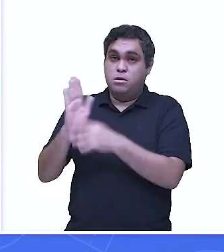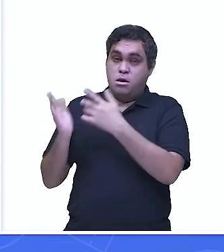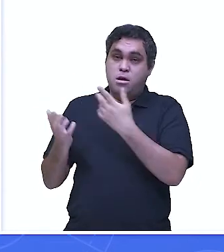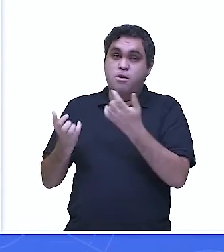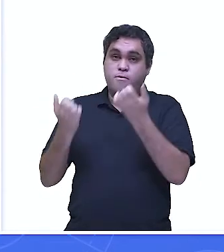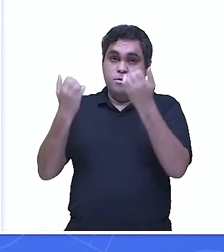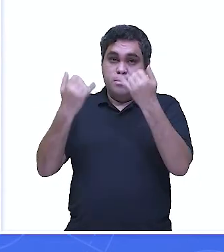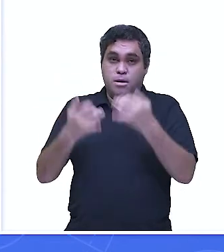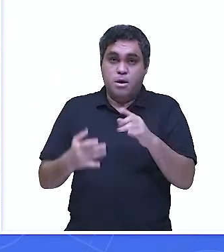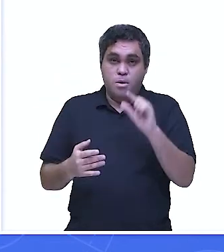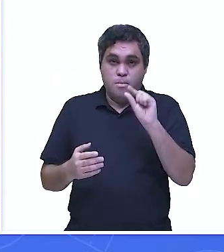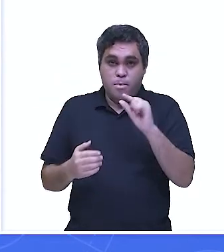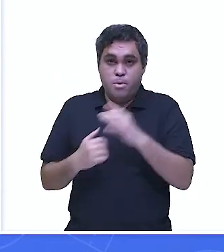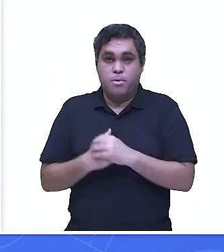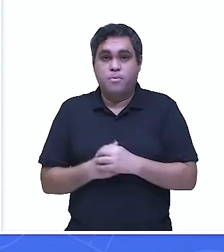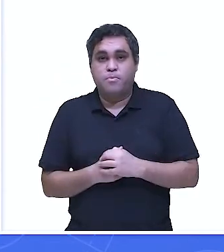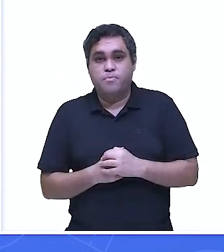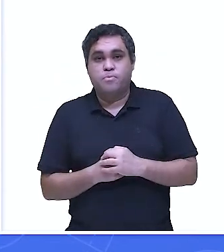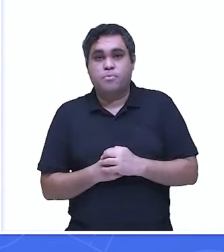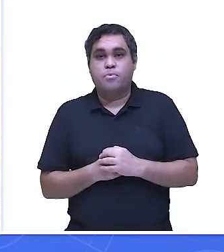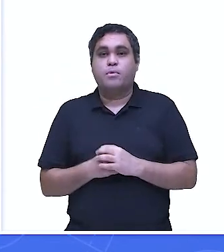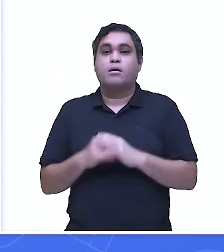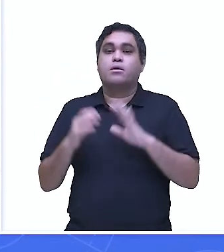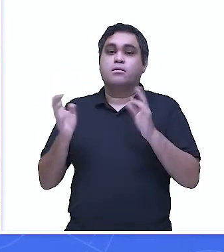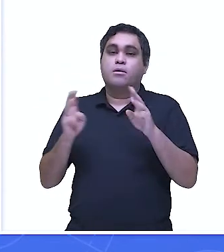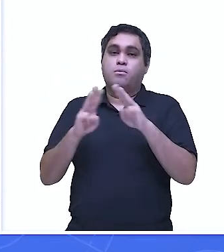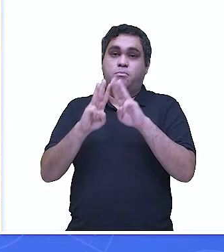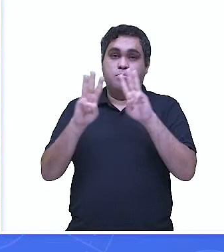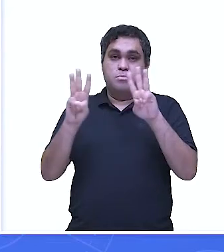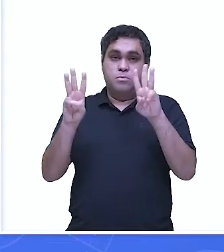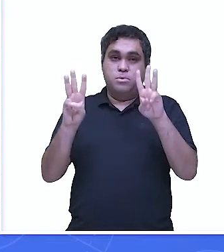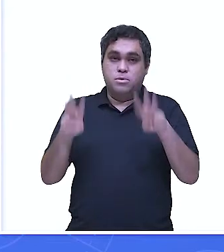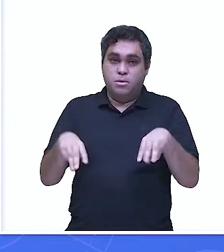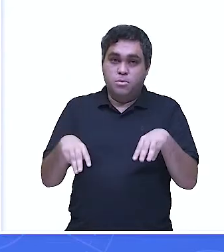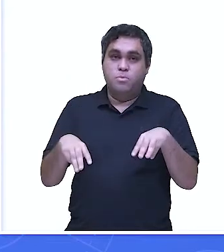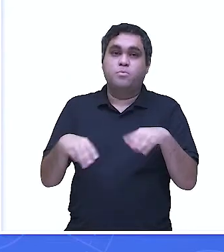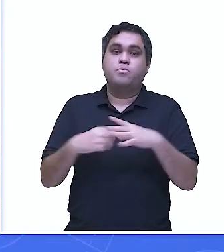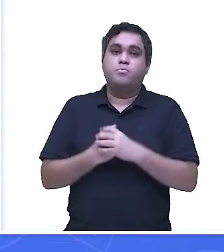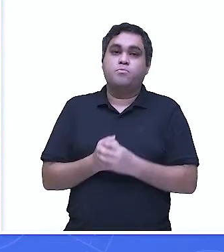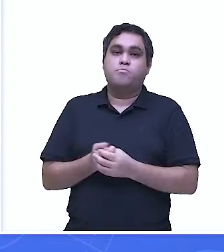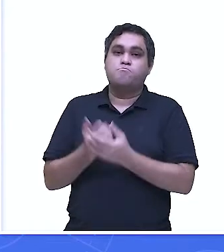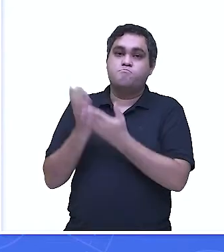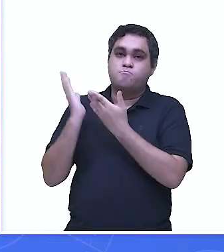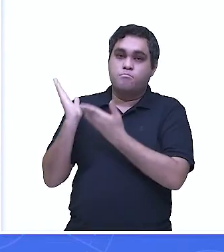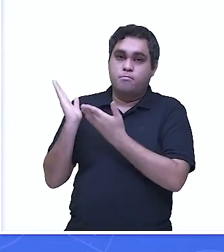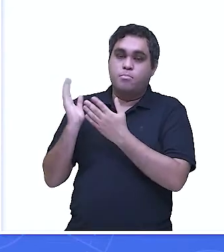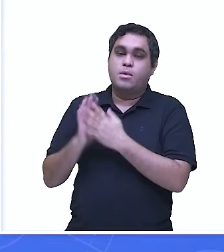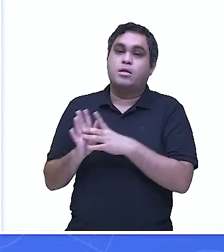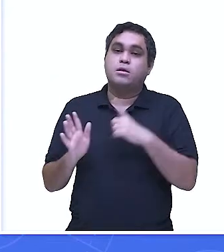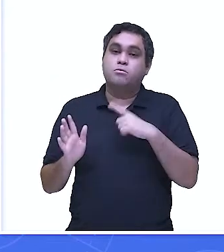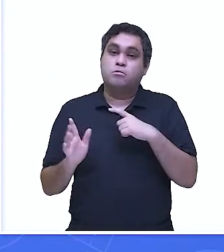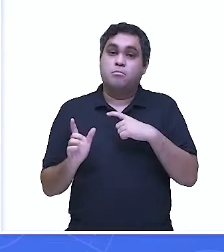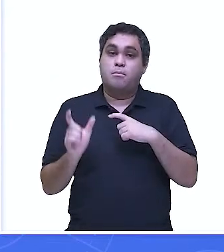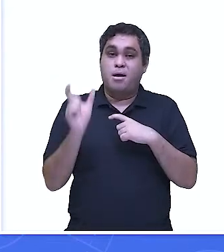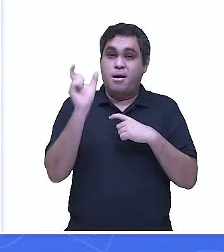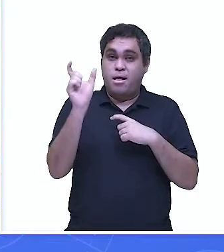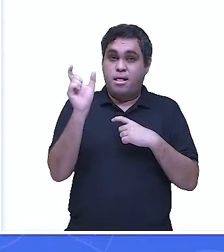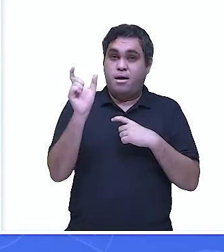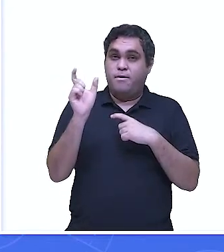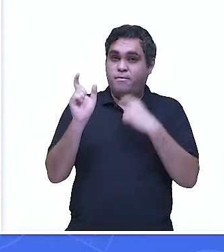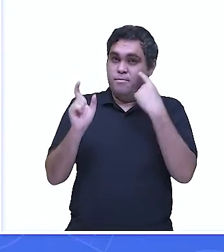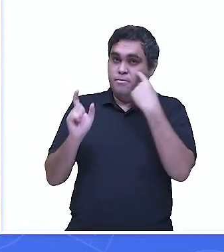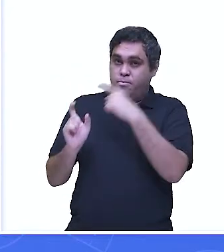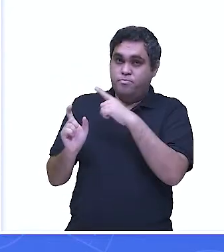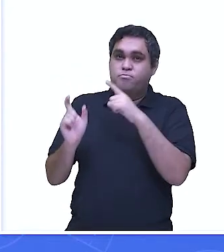sobre Hall of Asian Mammals. Vejam aqui no meu título, eu tenho palavras